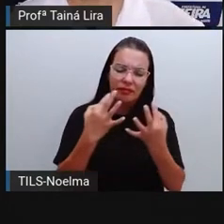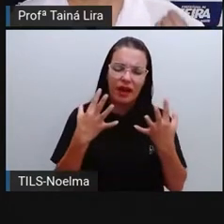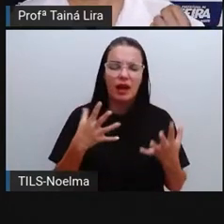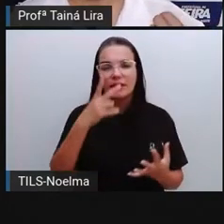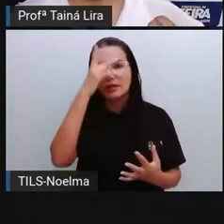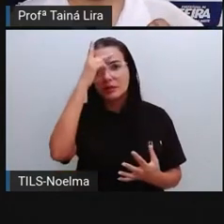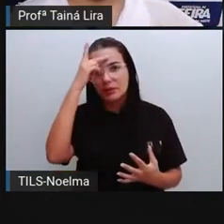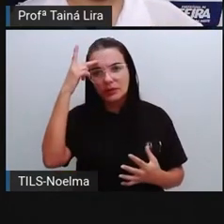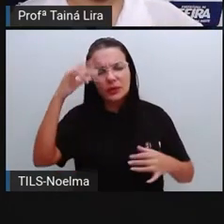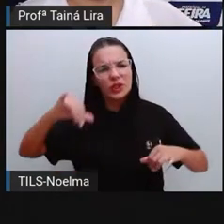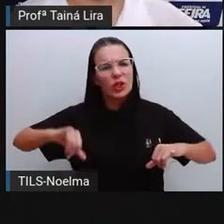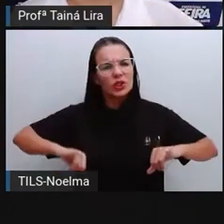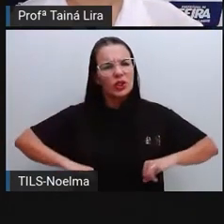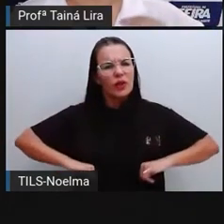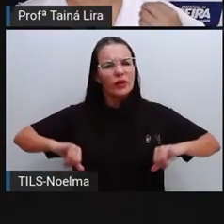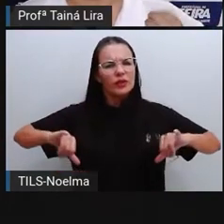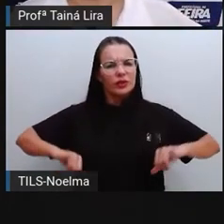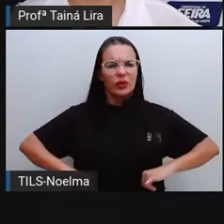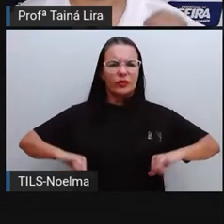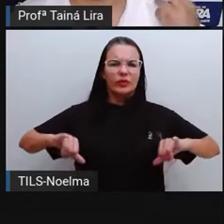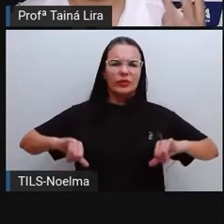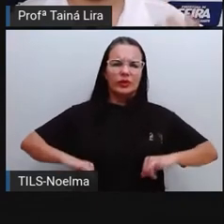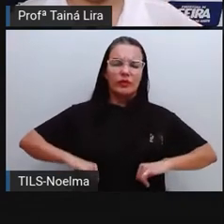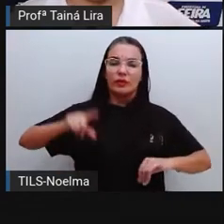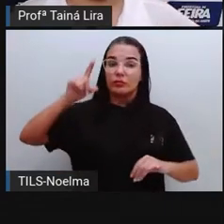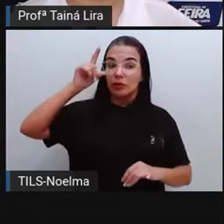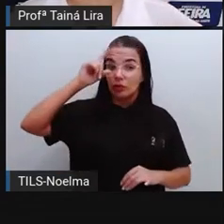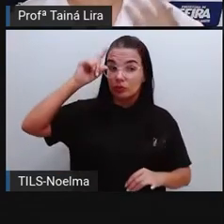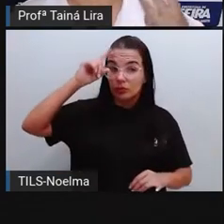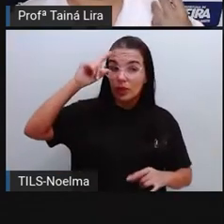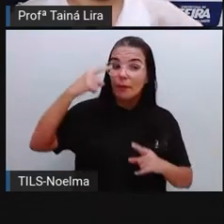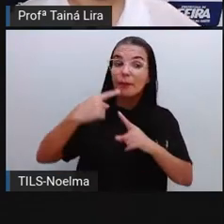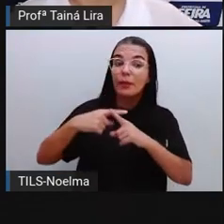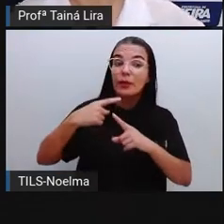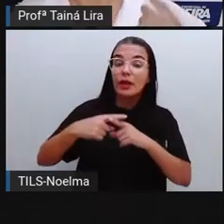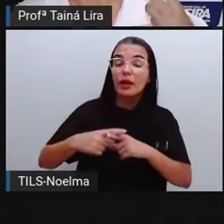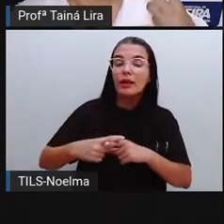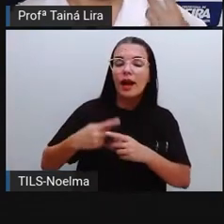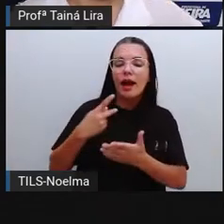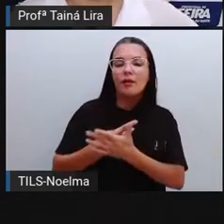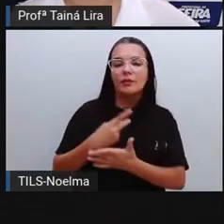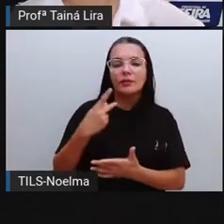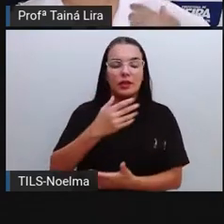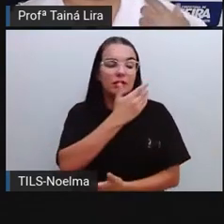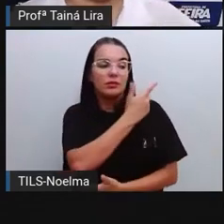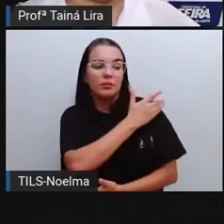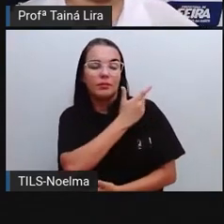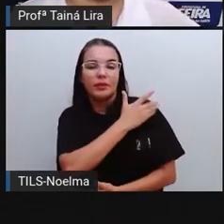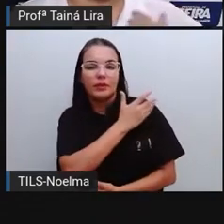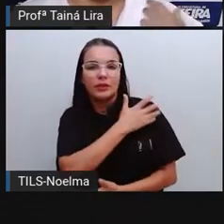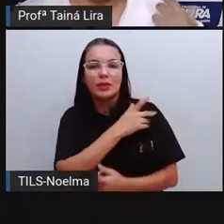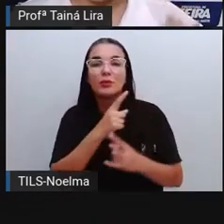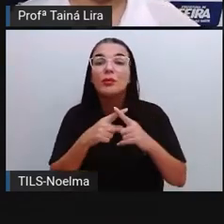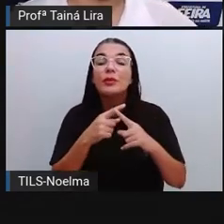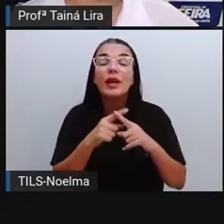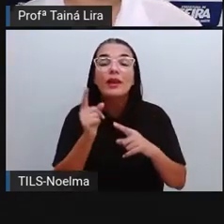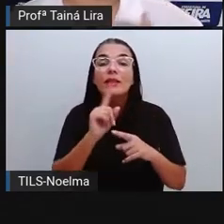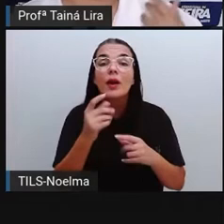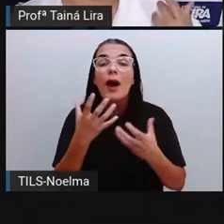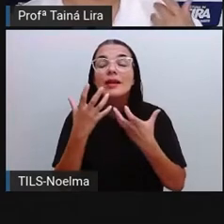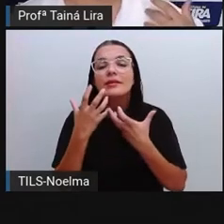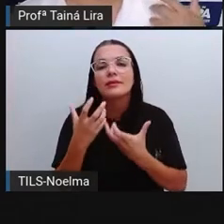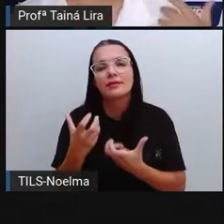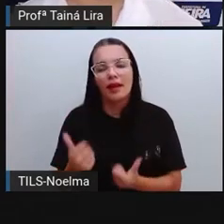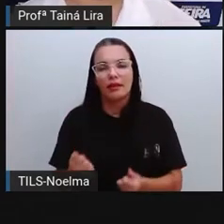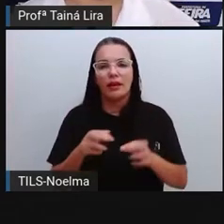sofrem diariamente aí por conta da discriminação que vem pela não aceitação das diferenças.